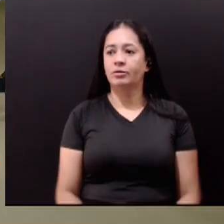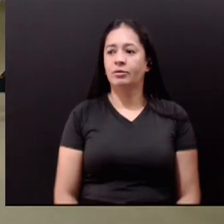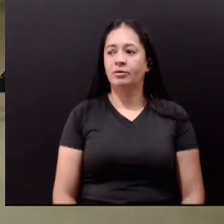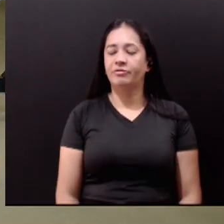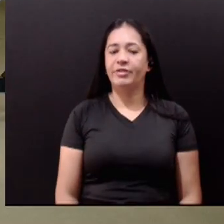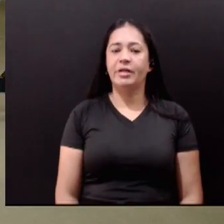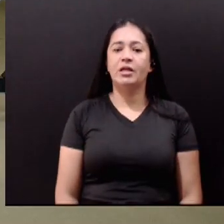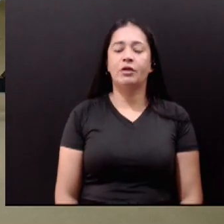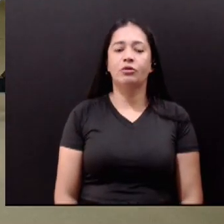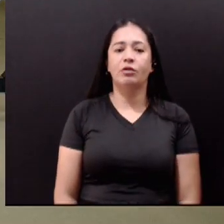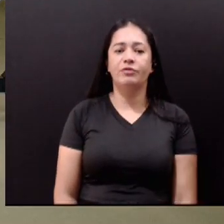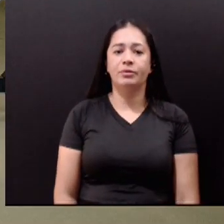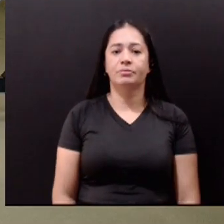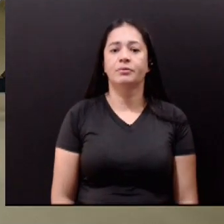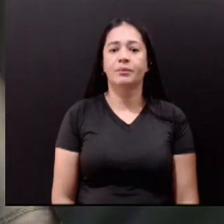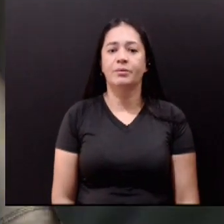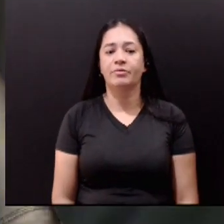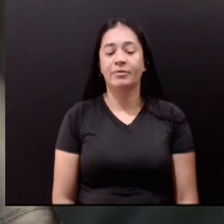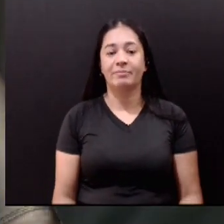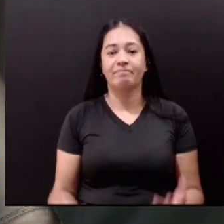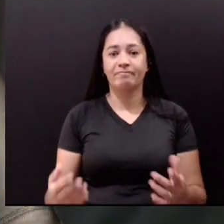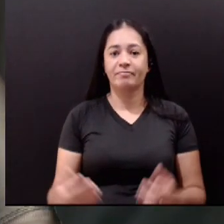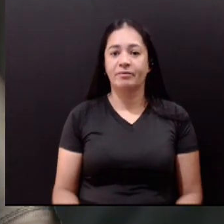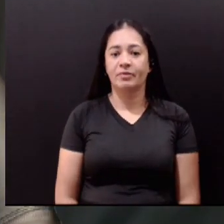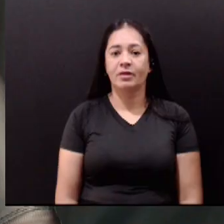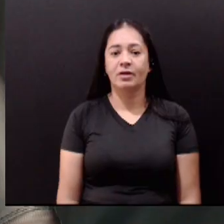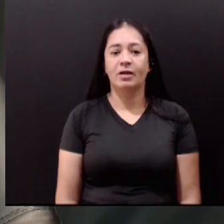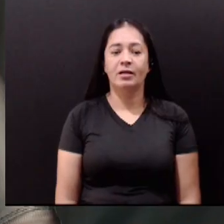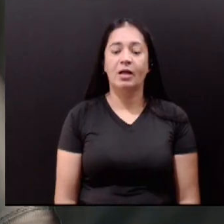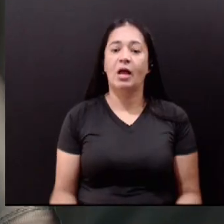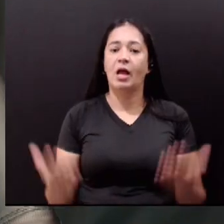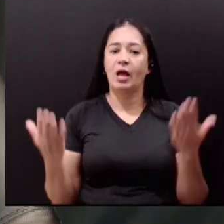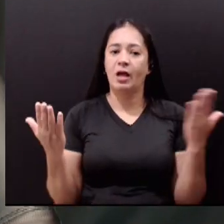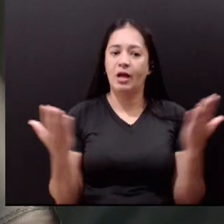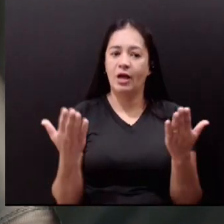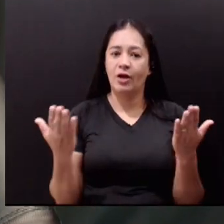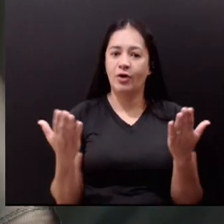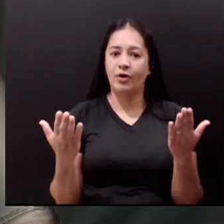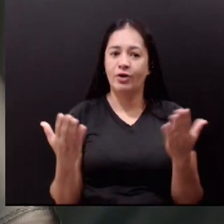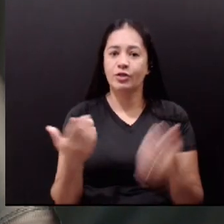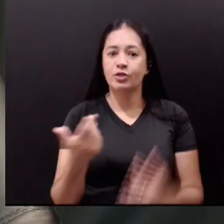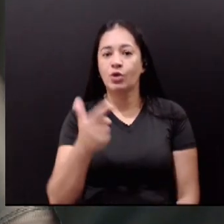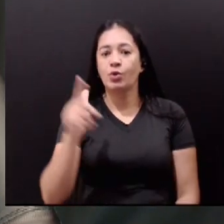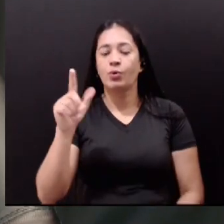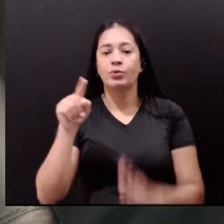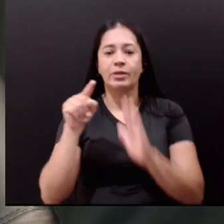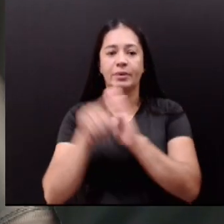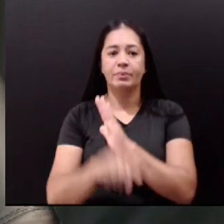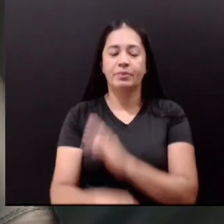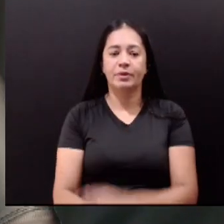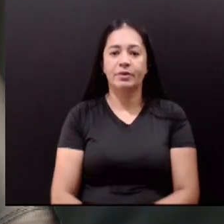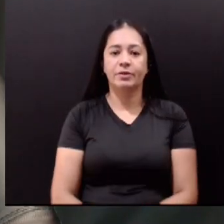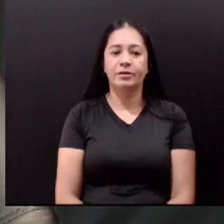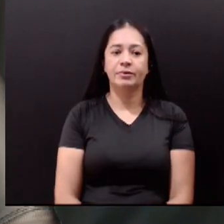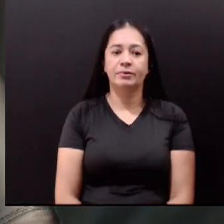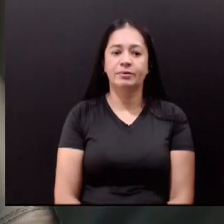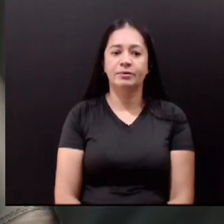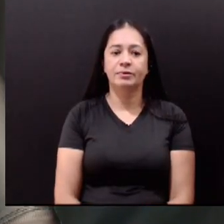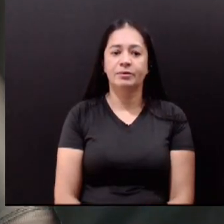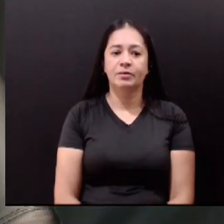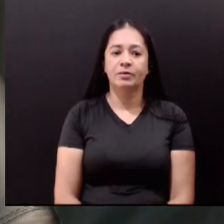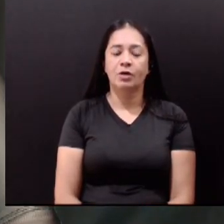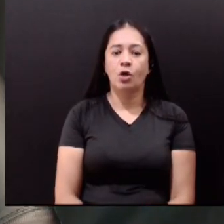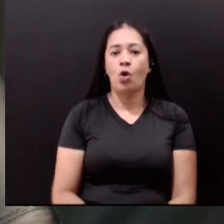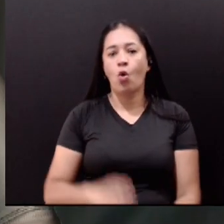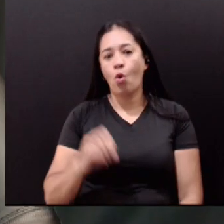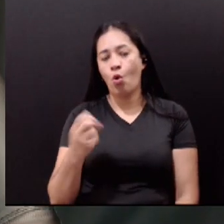Doutor Rodrigo, respondendo você, telespectador. Agora nós vamos com mais perguntas ou depoimentos. 8h46, André, do Jardim